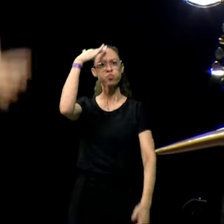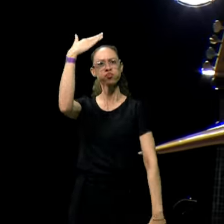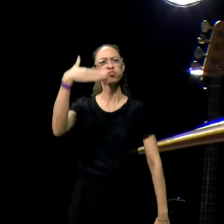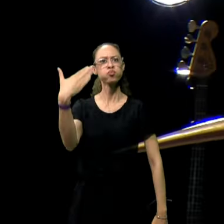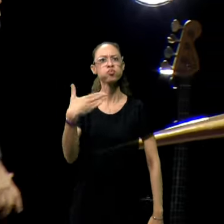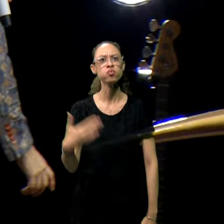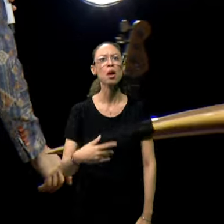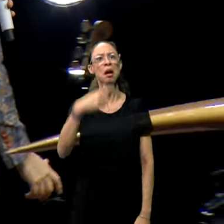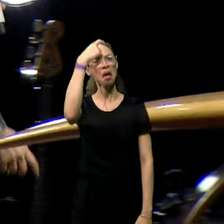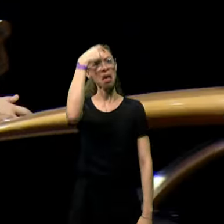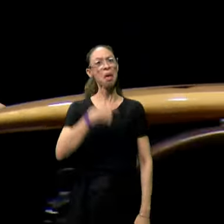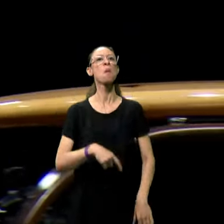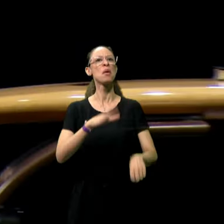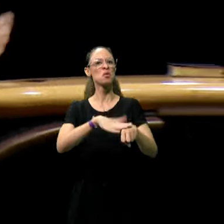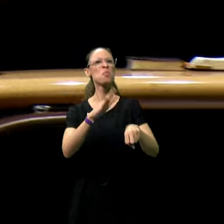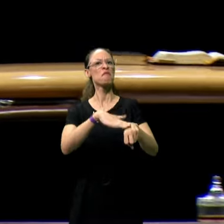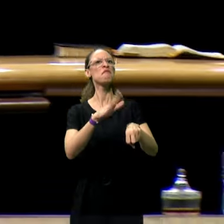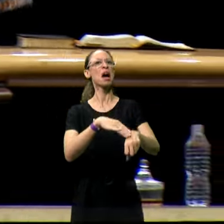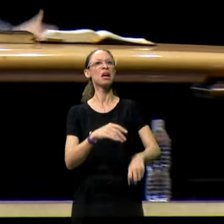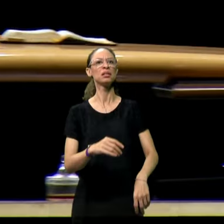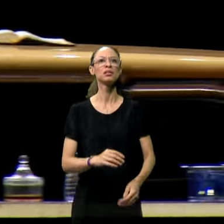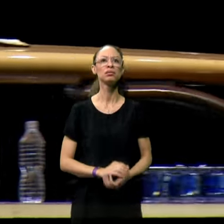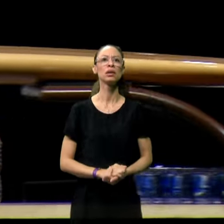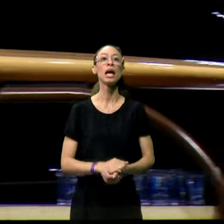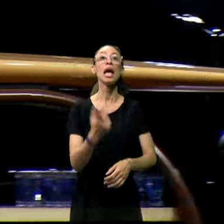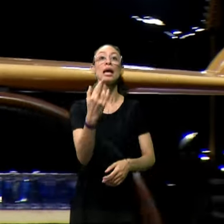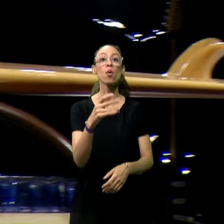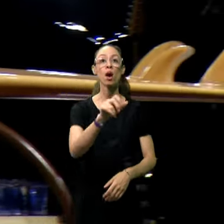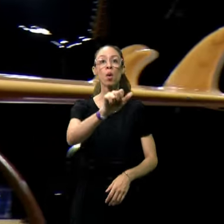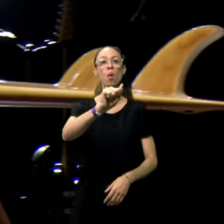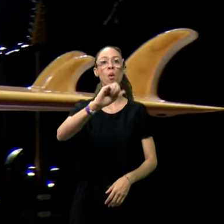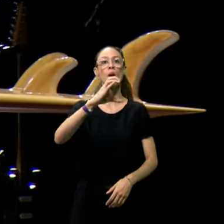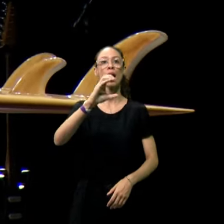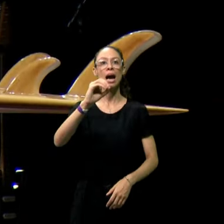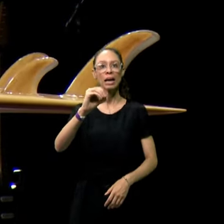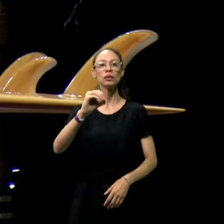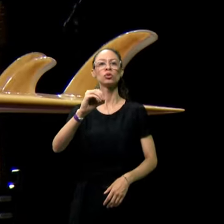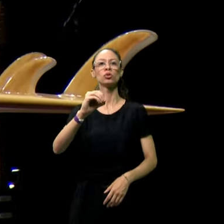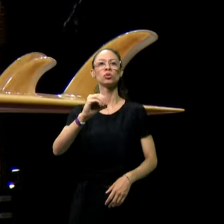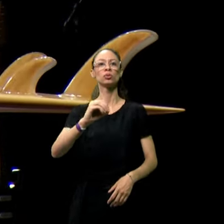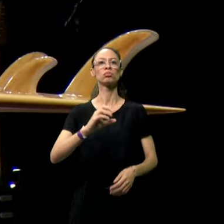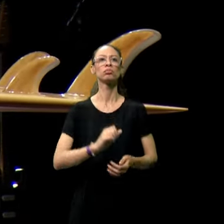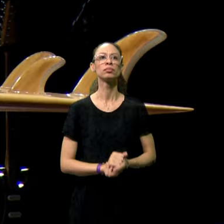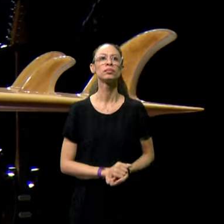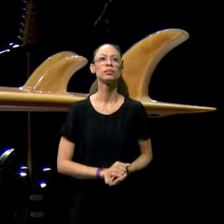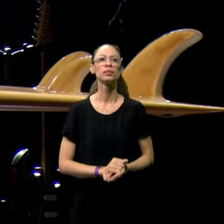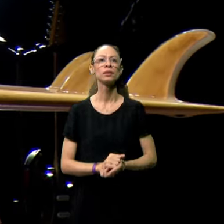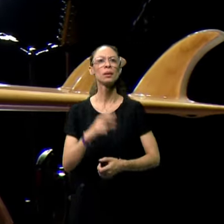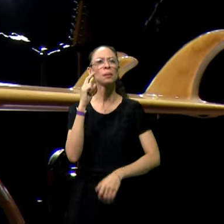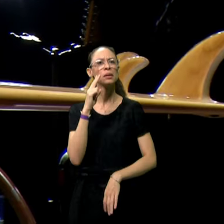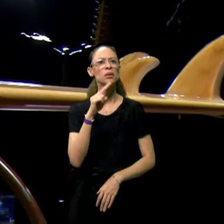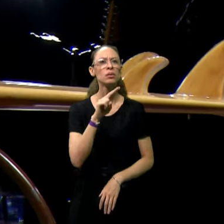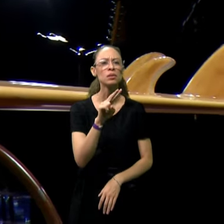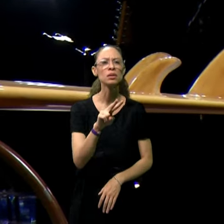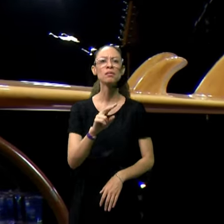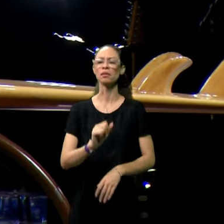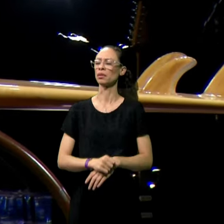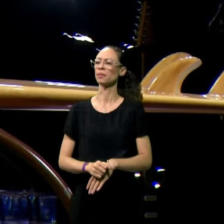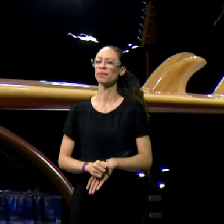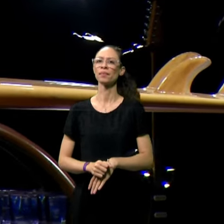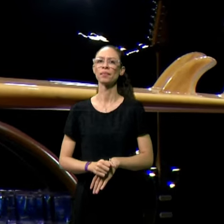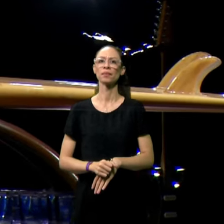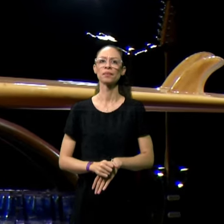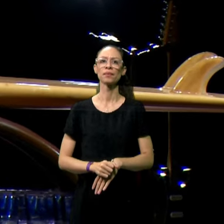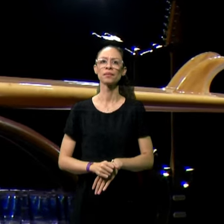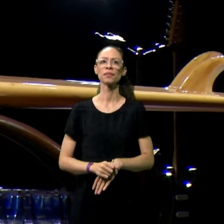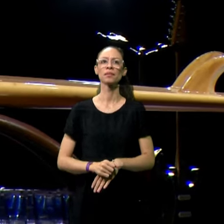o mesmo aço, mas uma coisa é um aço rudimentário, que torna o jardim mais bonito, mais belo. E outra